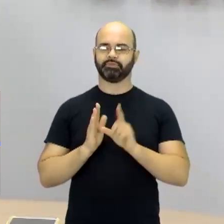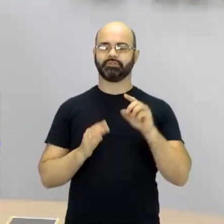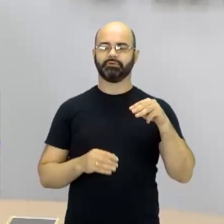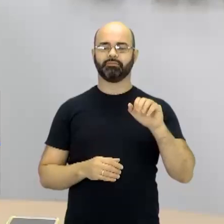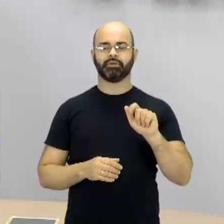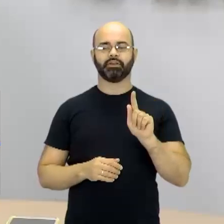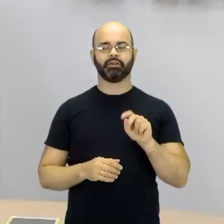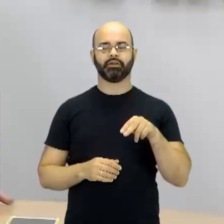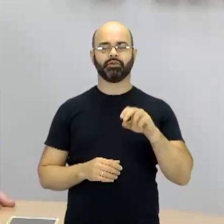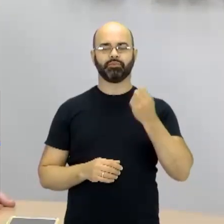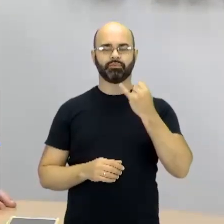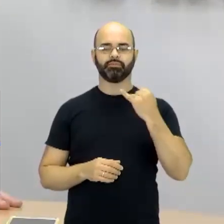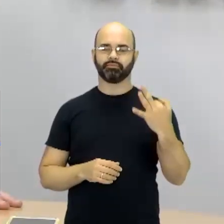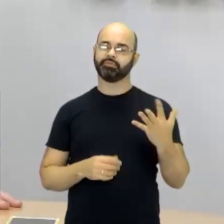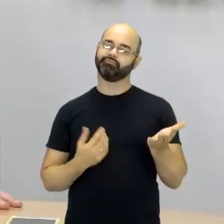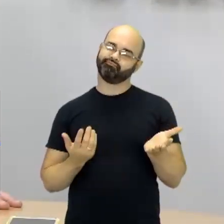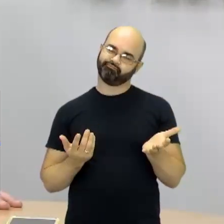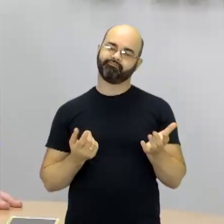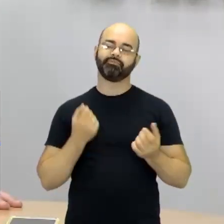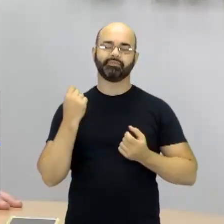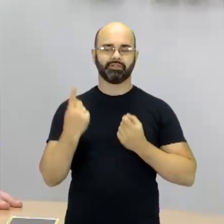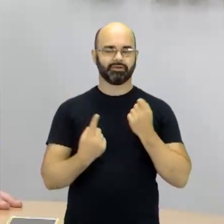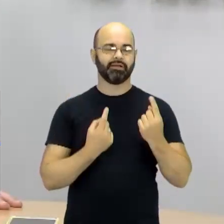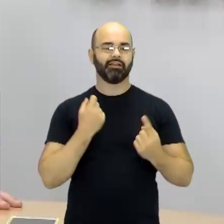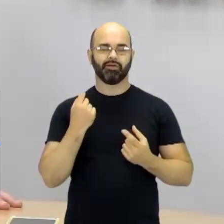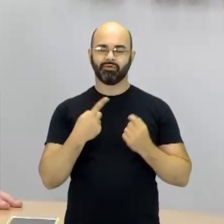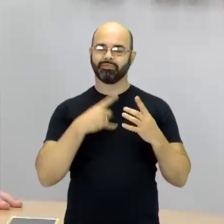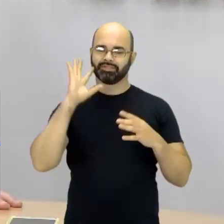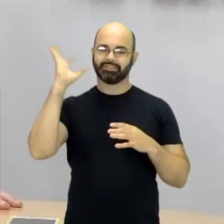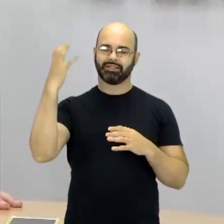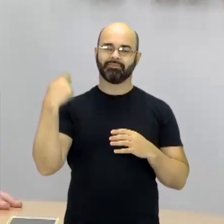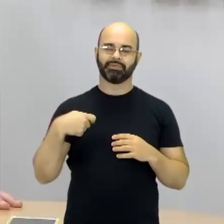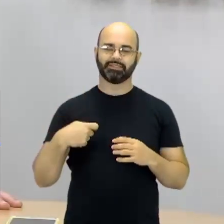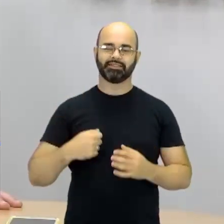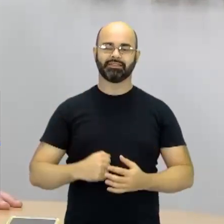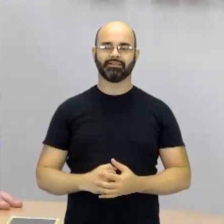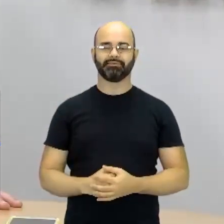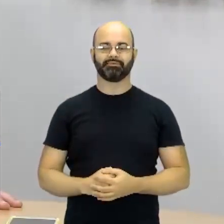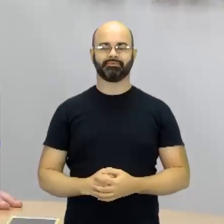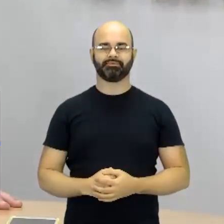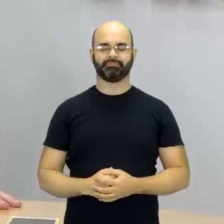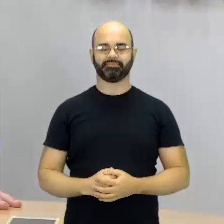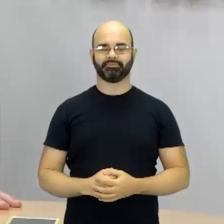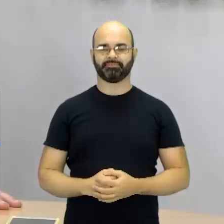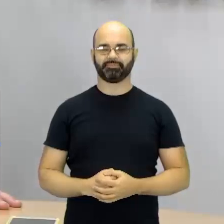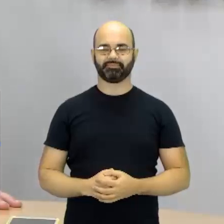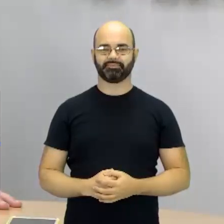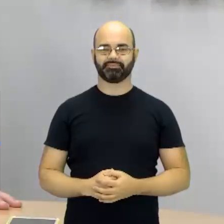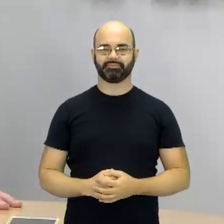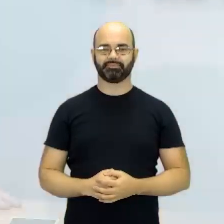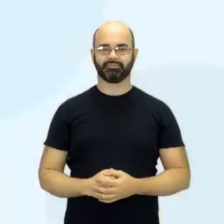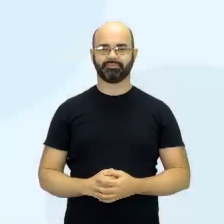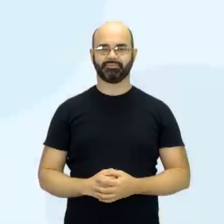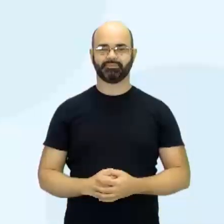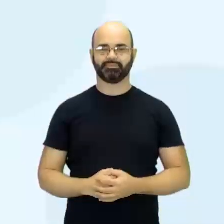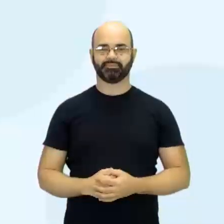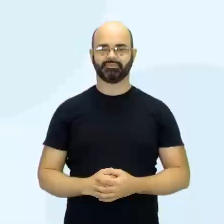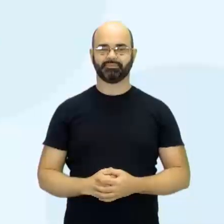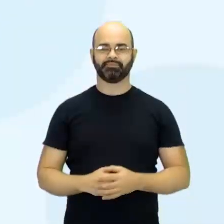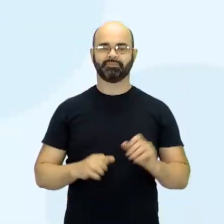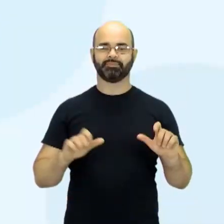ter certas coisas aí que têm que ser resolvidas. Na próxima tela tem um gráfico mostrando aí, né,